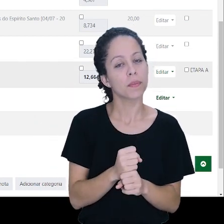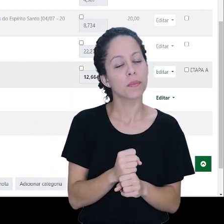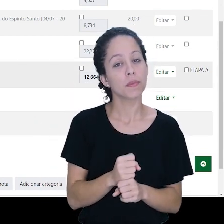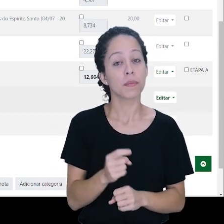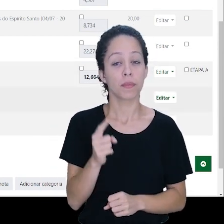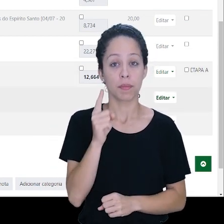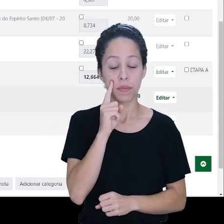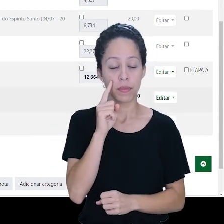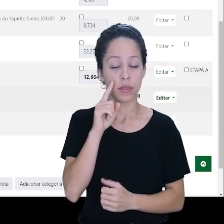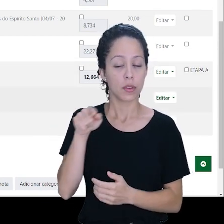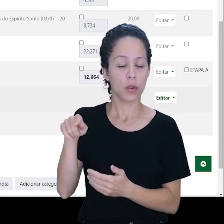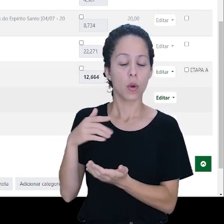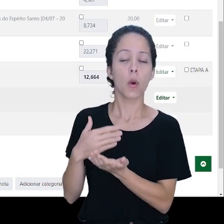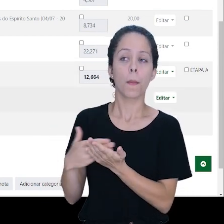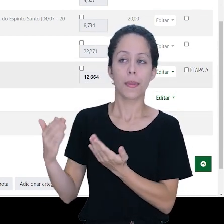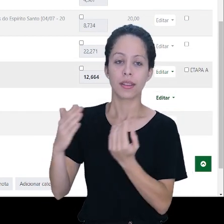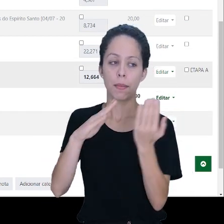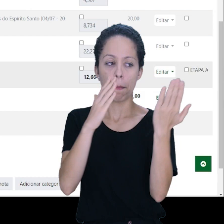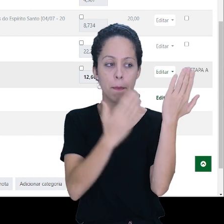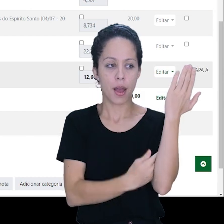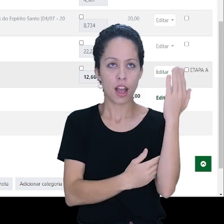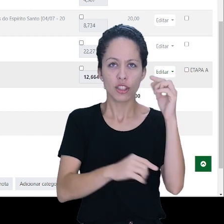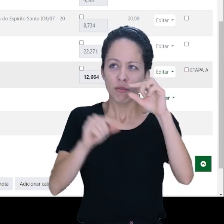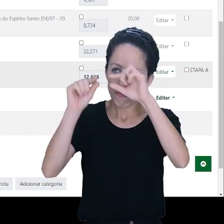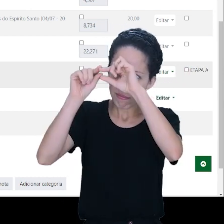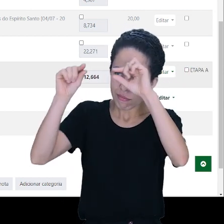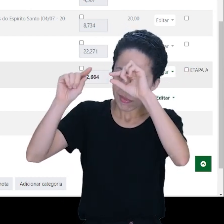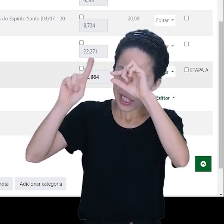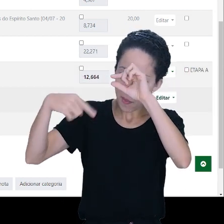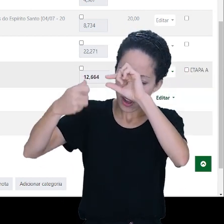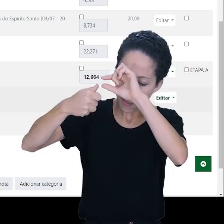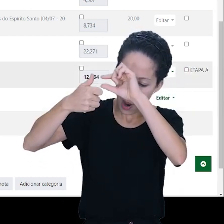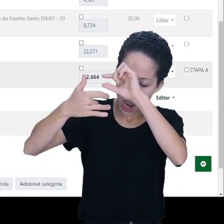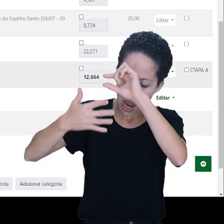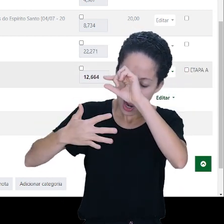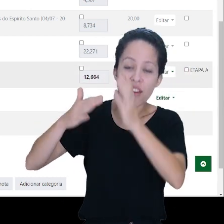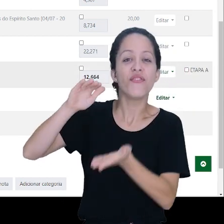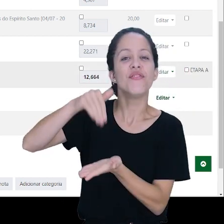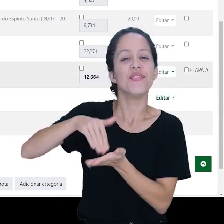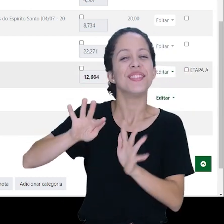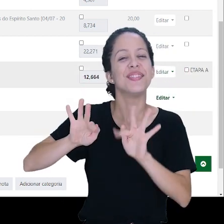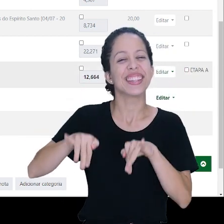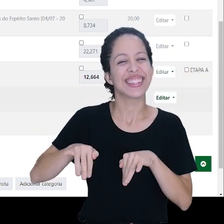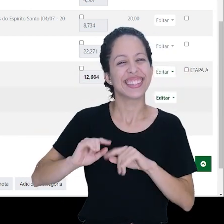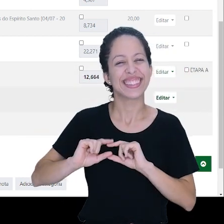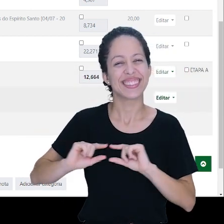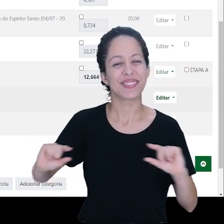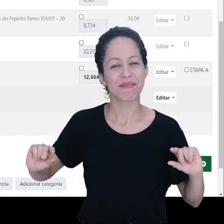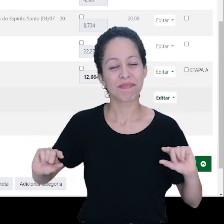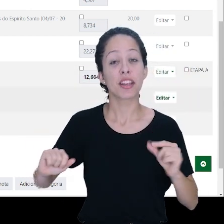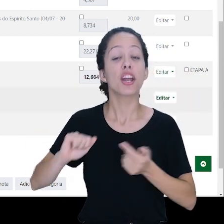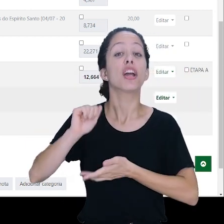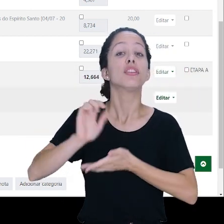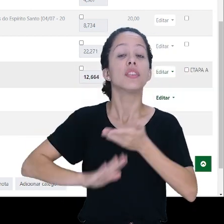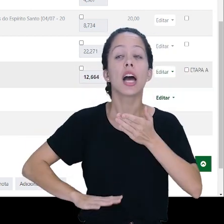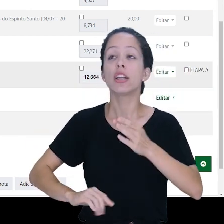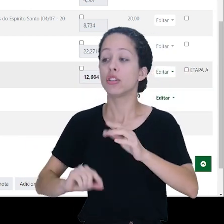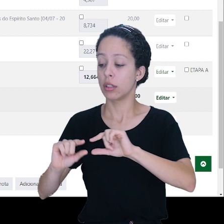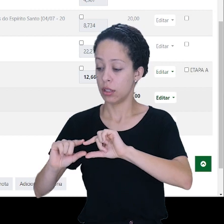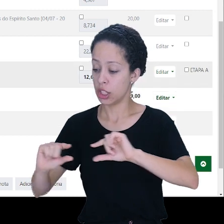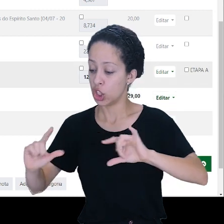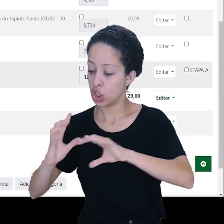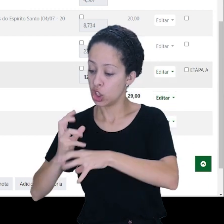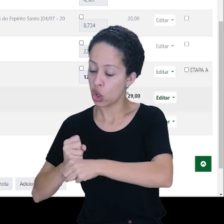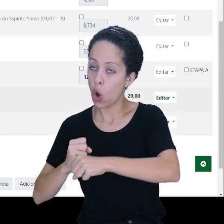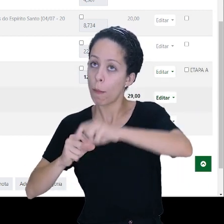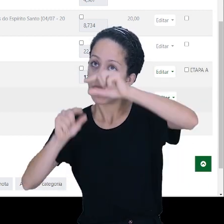ó Nessa pastinha e finaliza aqui as atividades vão entrar no meio aqui entre essa pastinha e o somatório ou seja